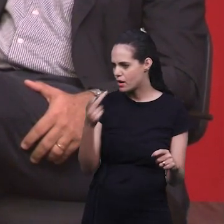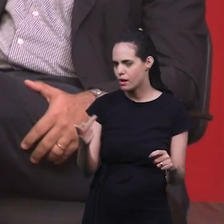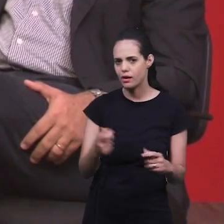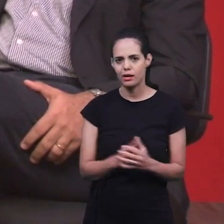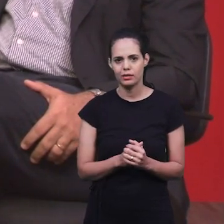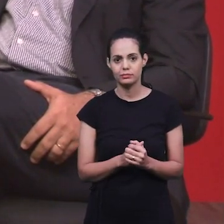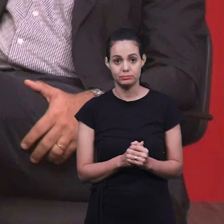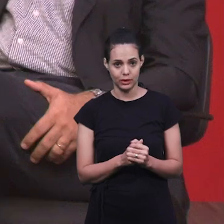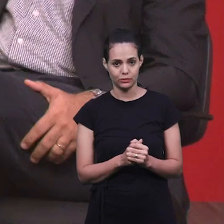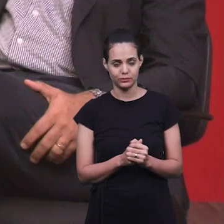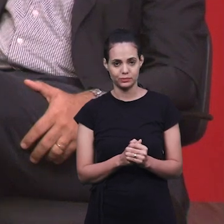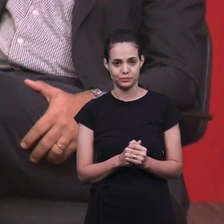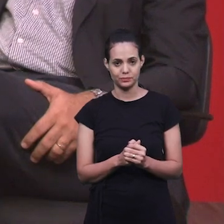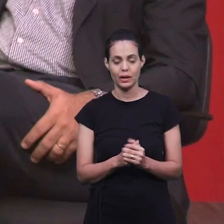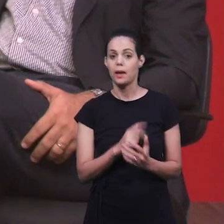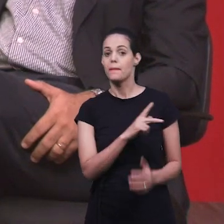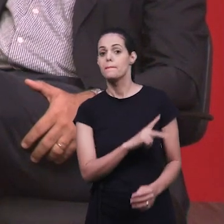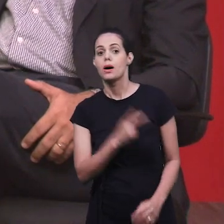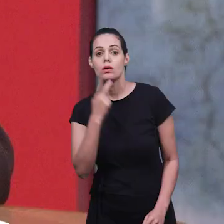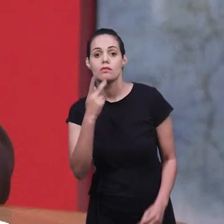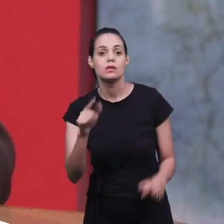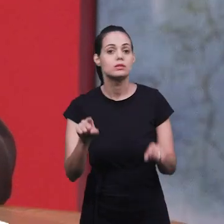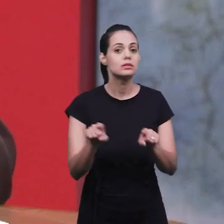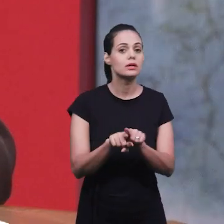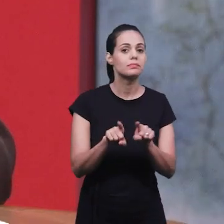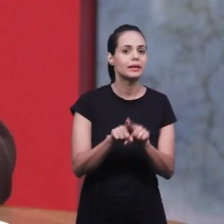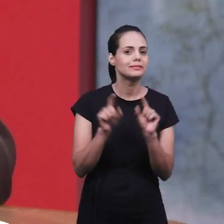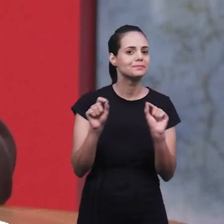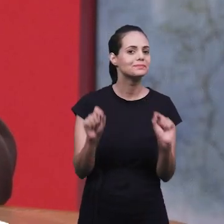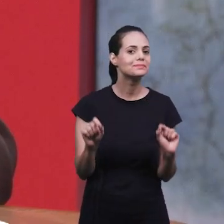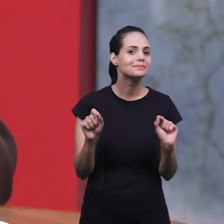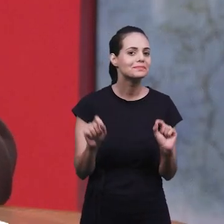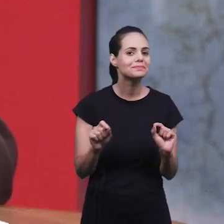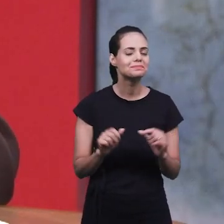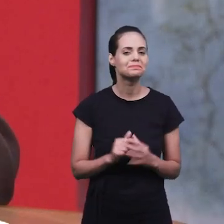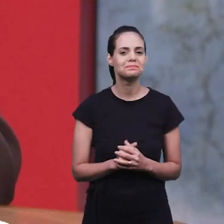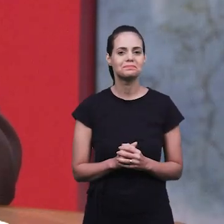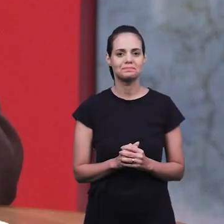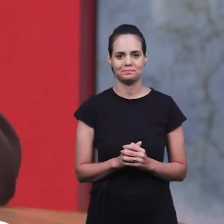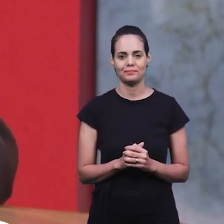coisa? Não? Então, o Paulo diz também que